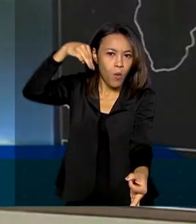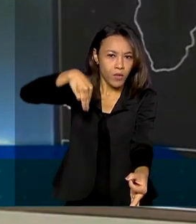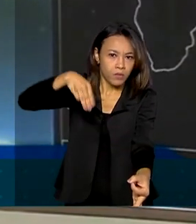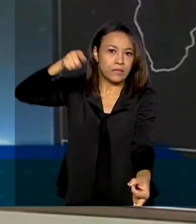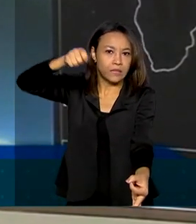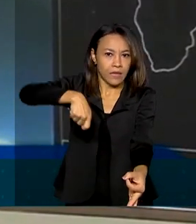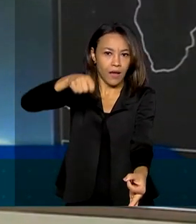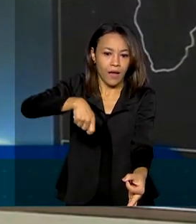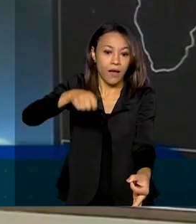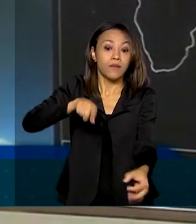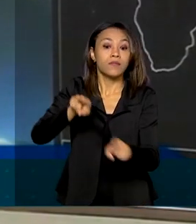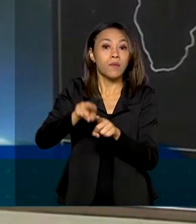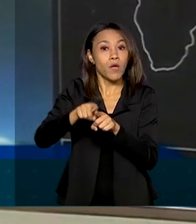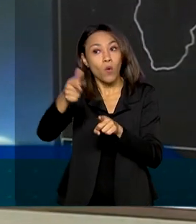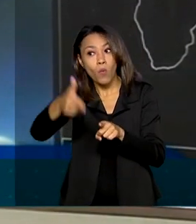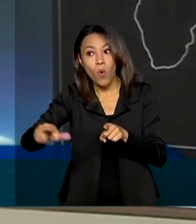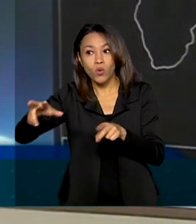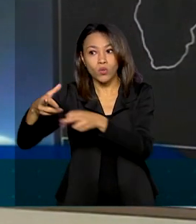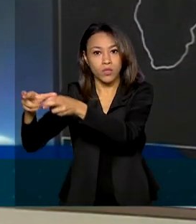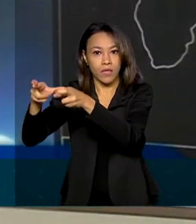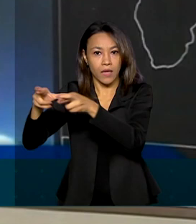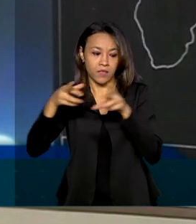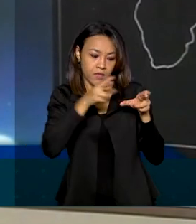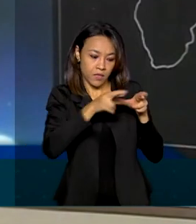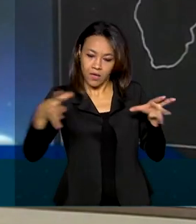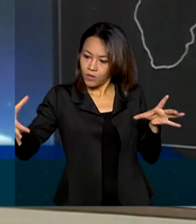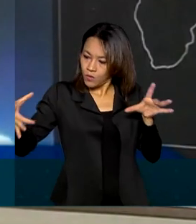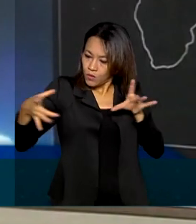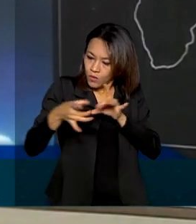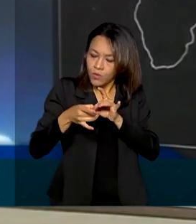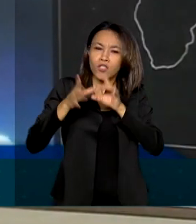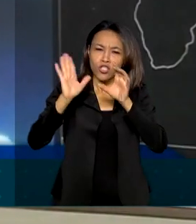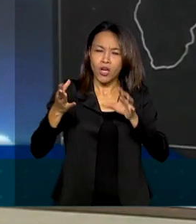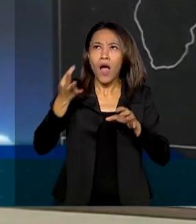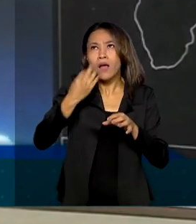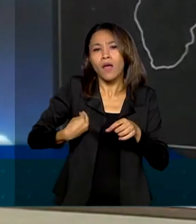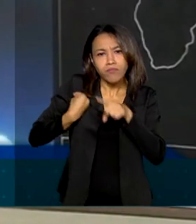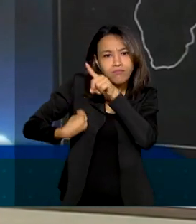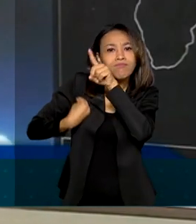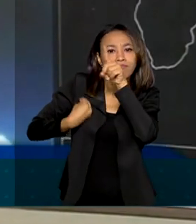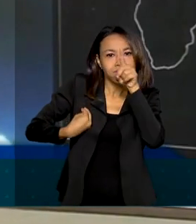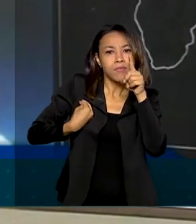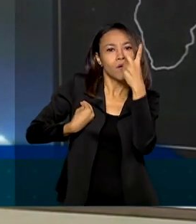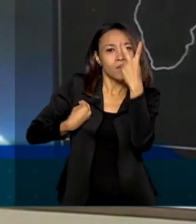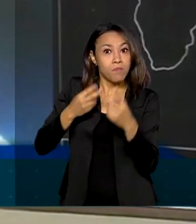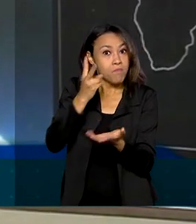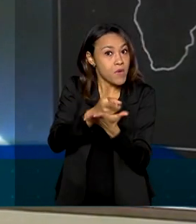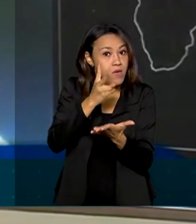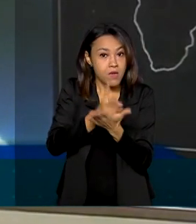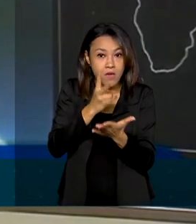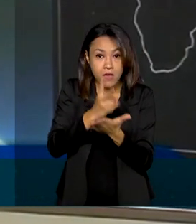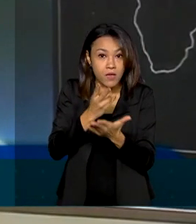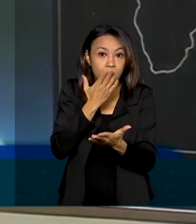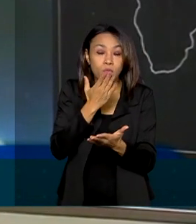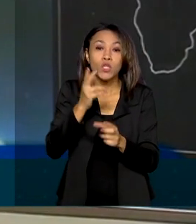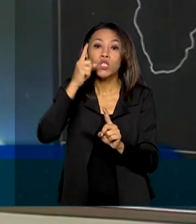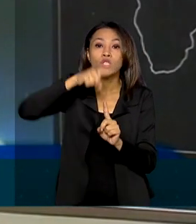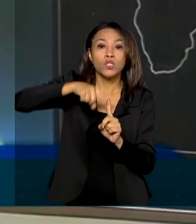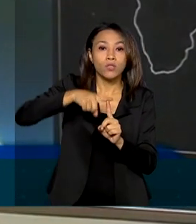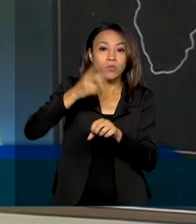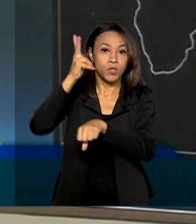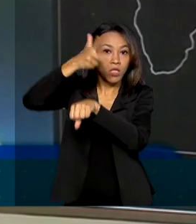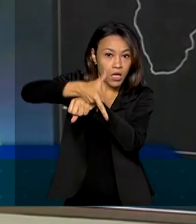a operação em conjunto com outros dois satélites que já estão em órbita e têm o mesmo tipo de câmera, será possível obter